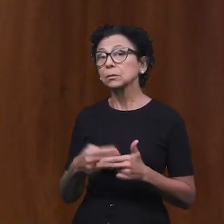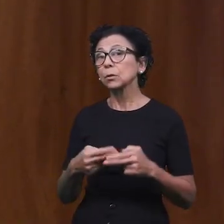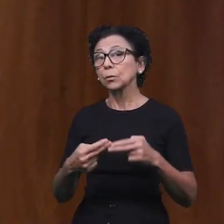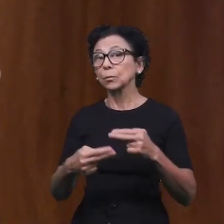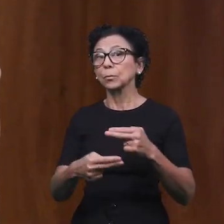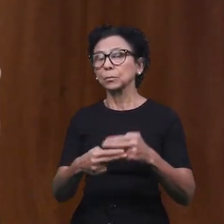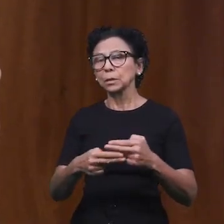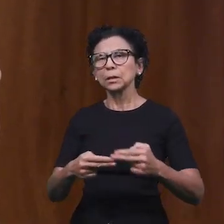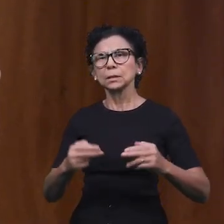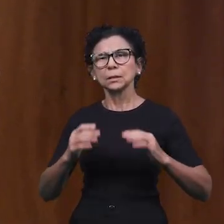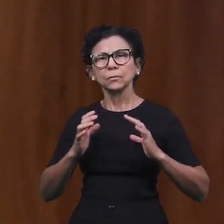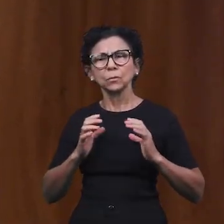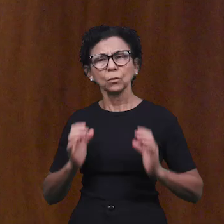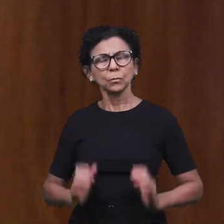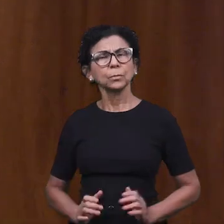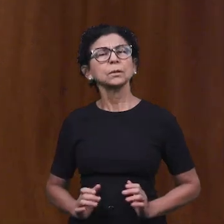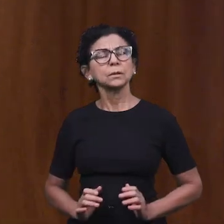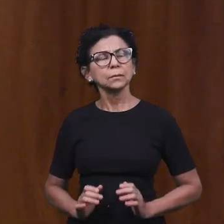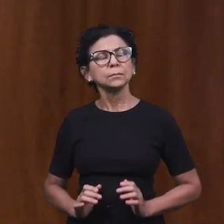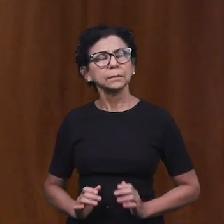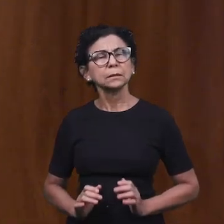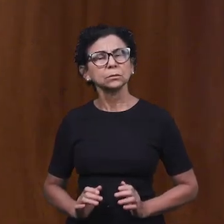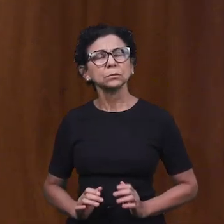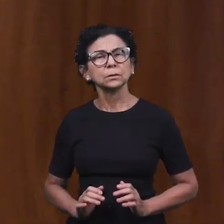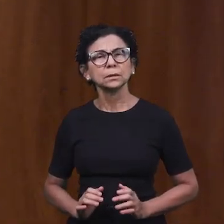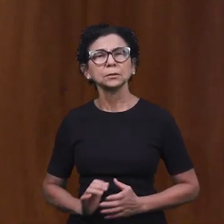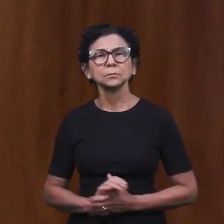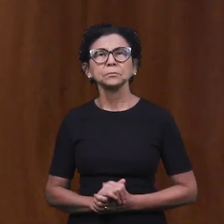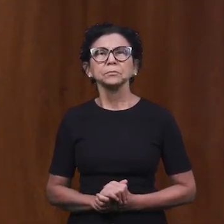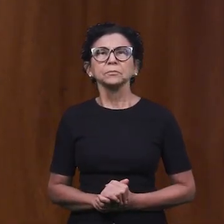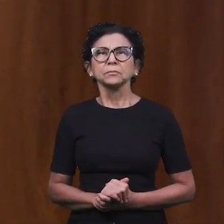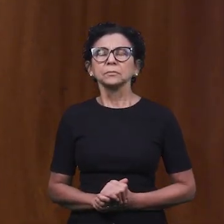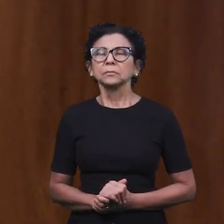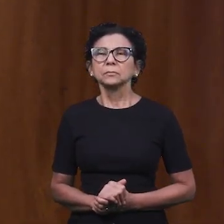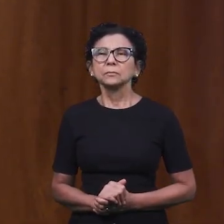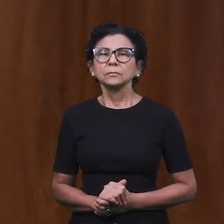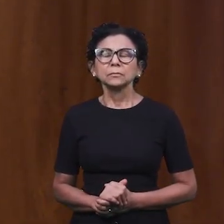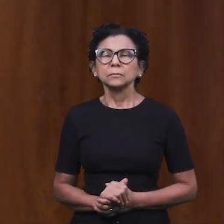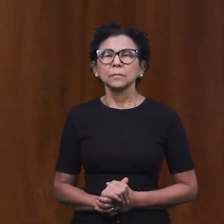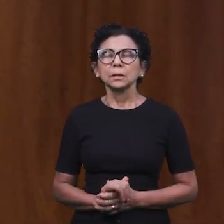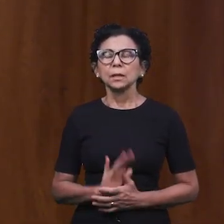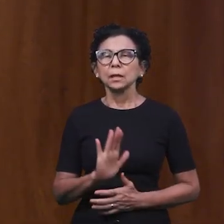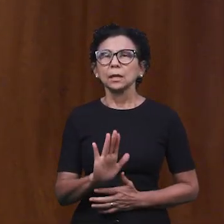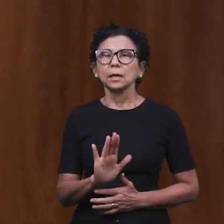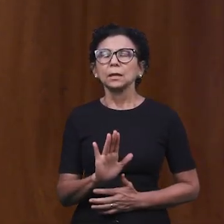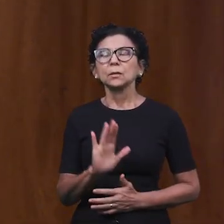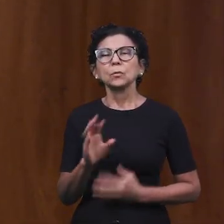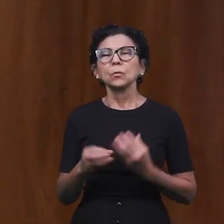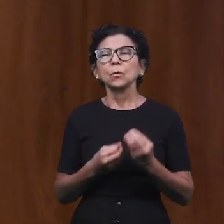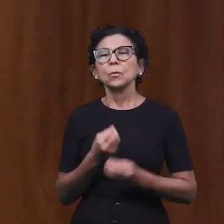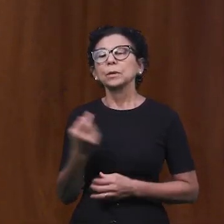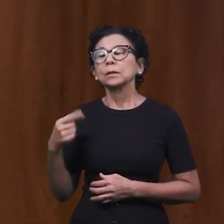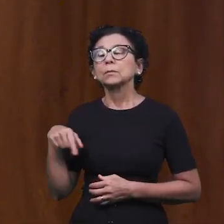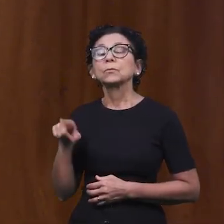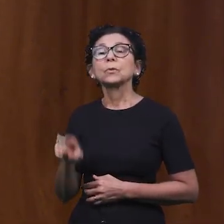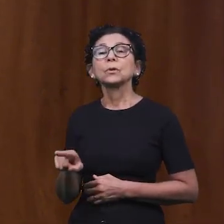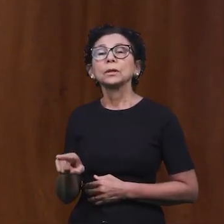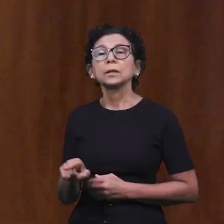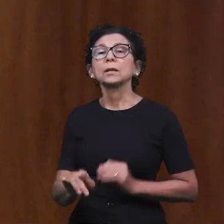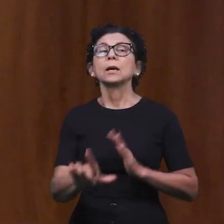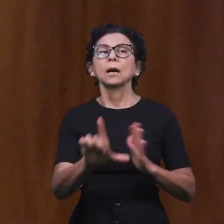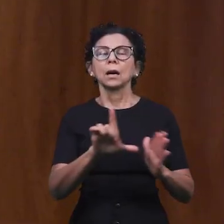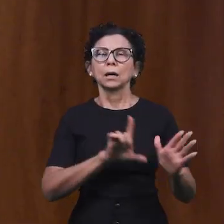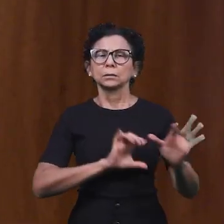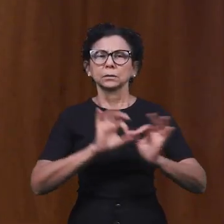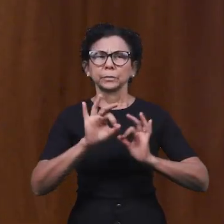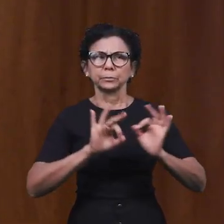que reluz, ele traduz isso que nós queremos falar aqui. Ele não foi de qualquer forma, né? Ele se preparou antes, até mesmo quando